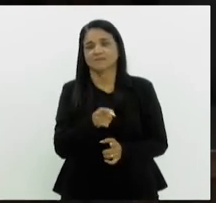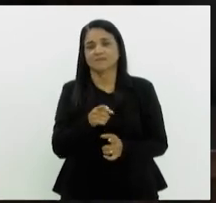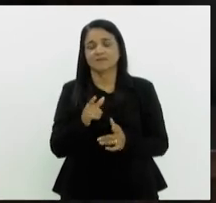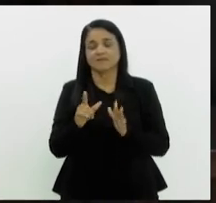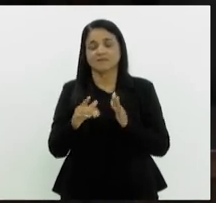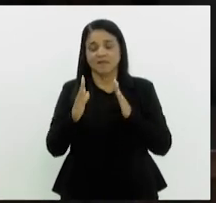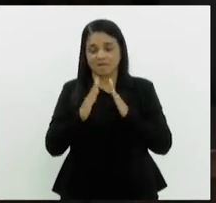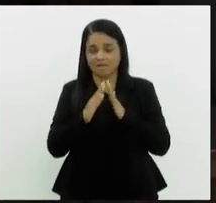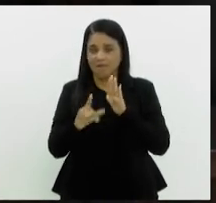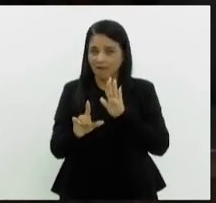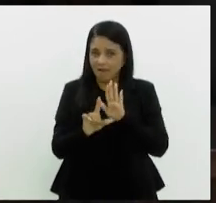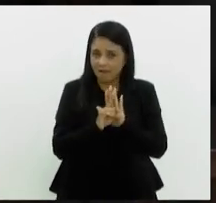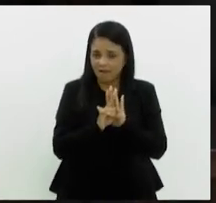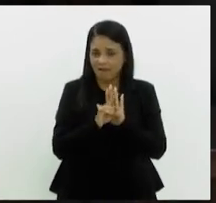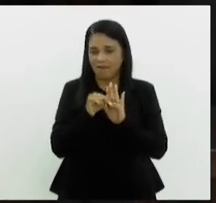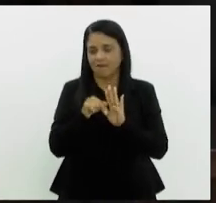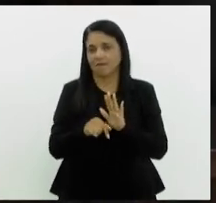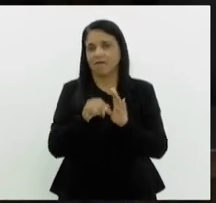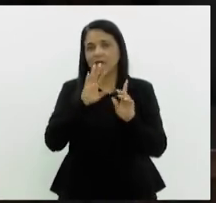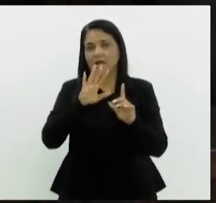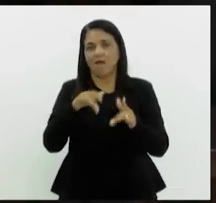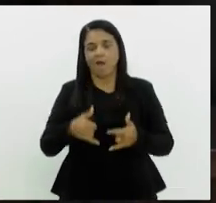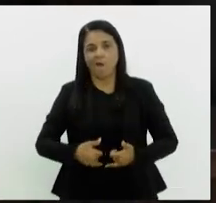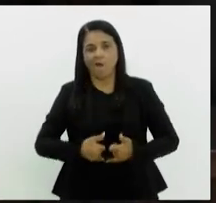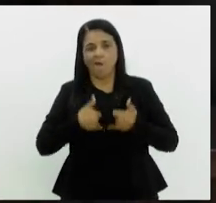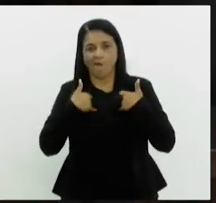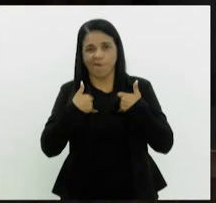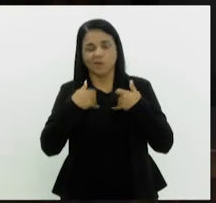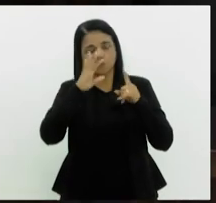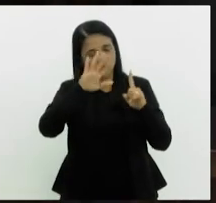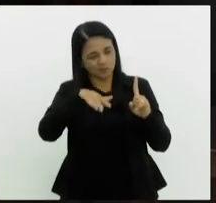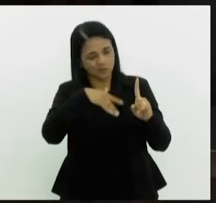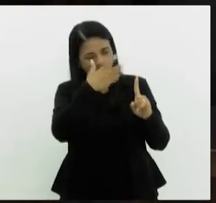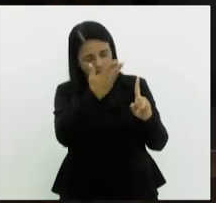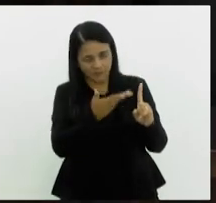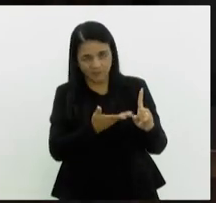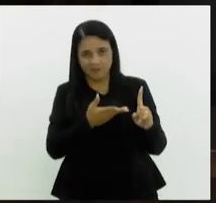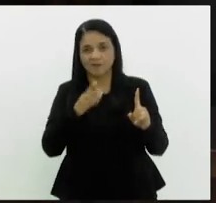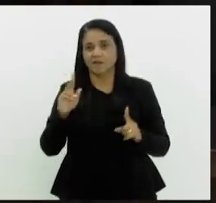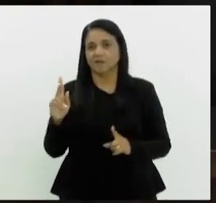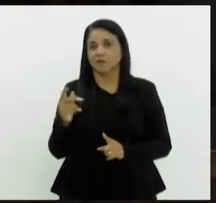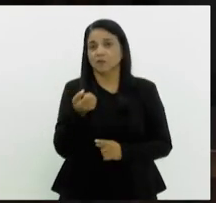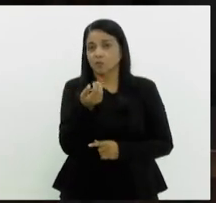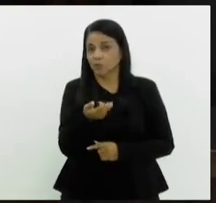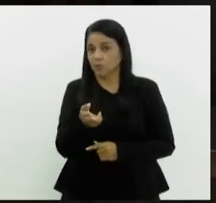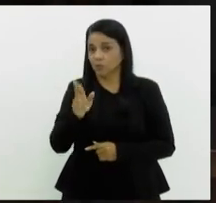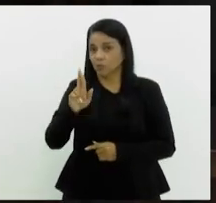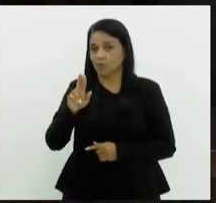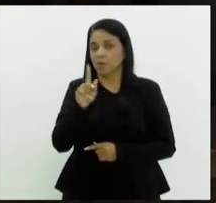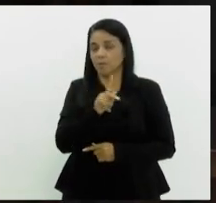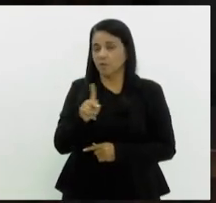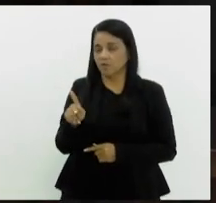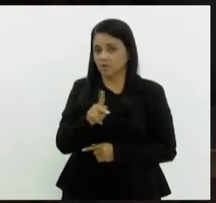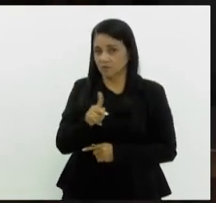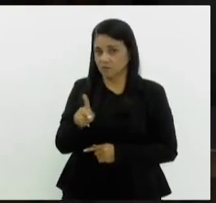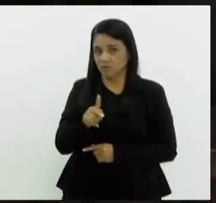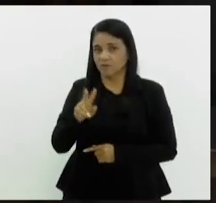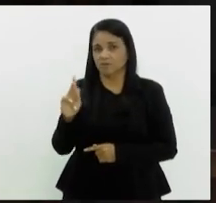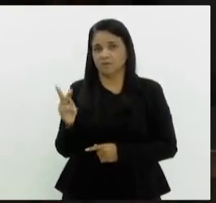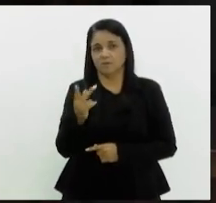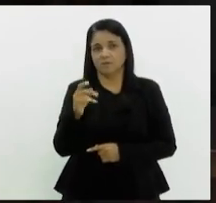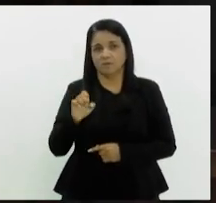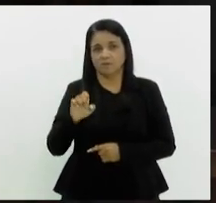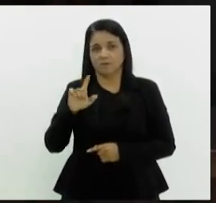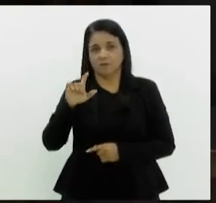Leis, na verdade, a honra de poder homenagear a querida doutora, professora Helena